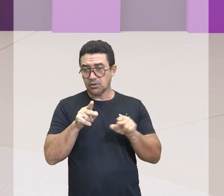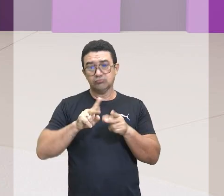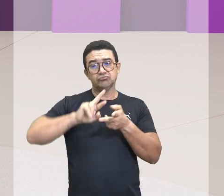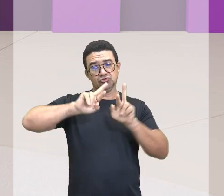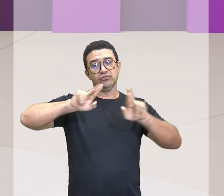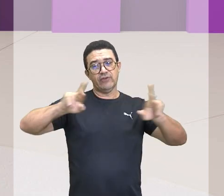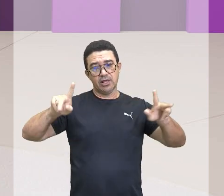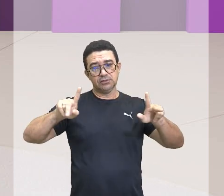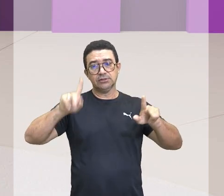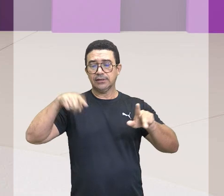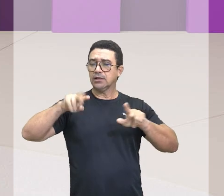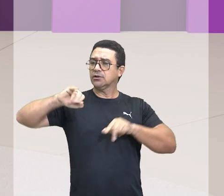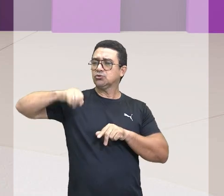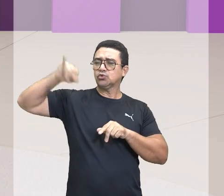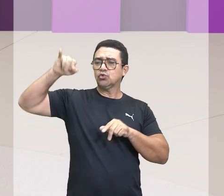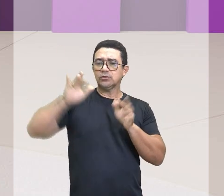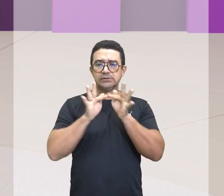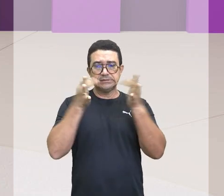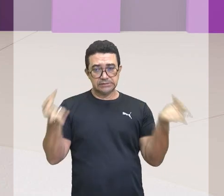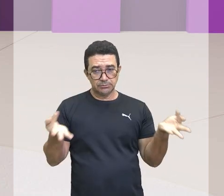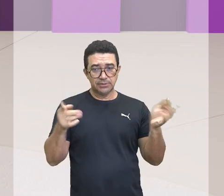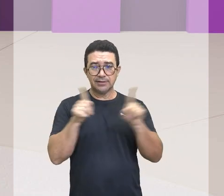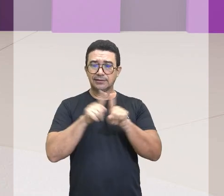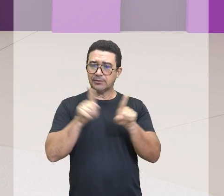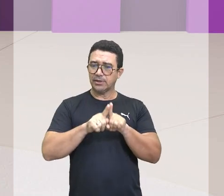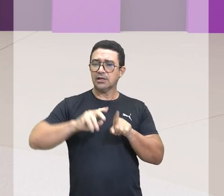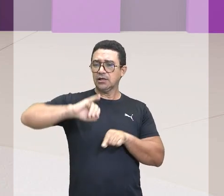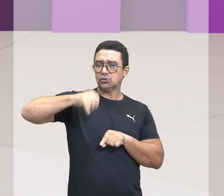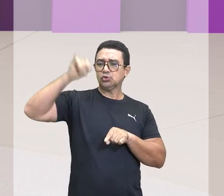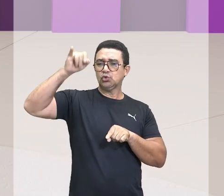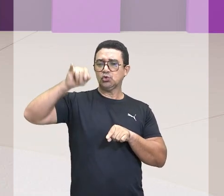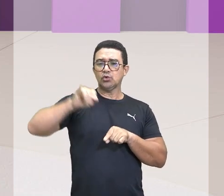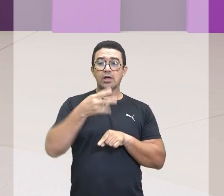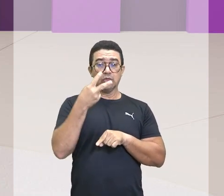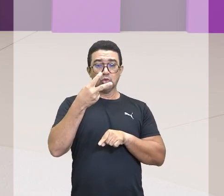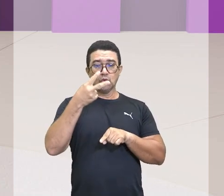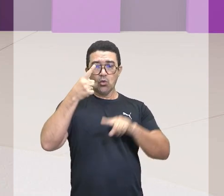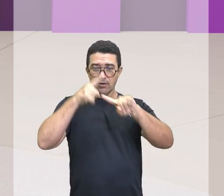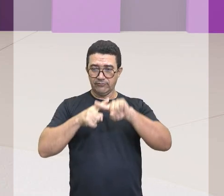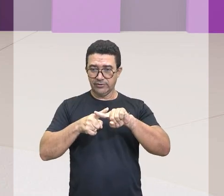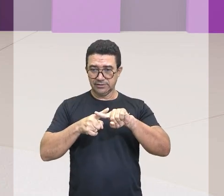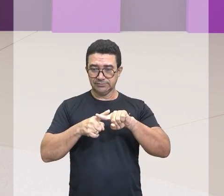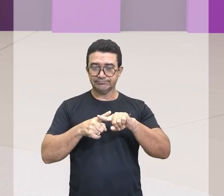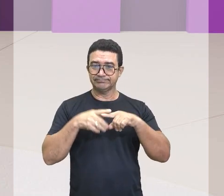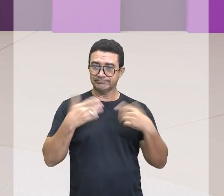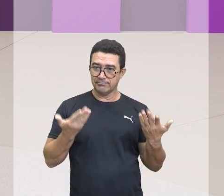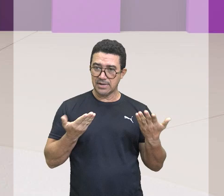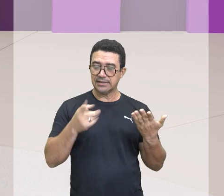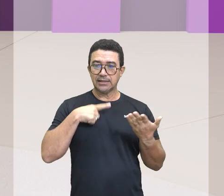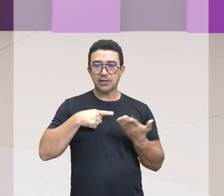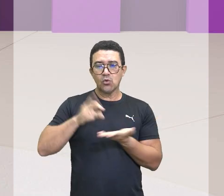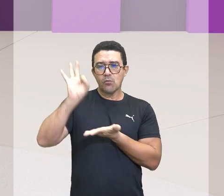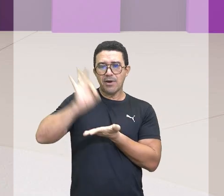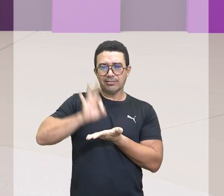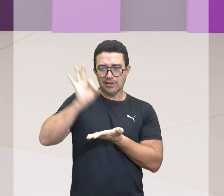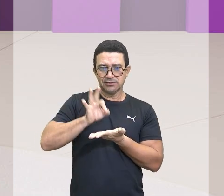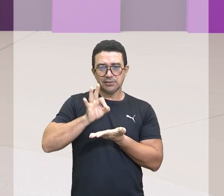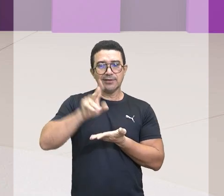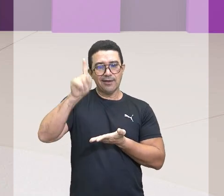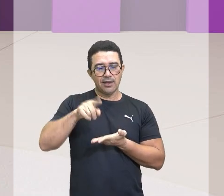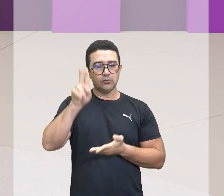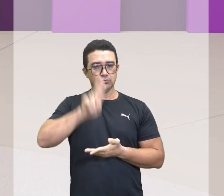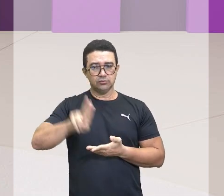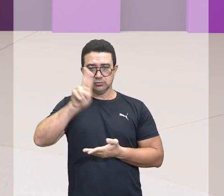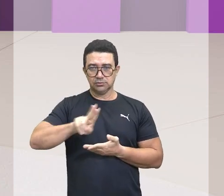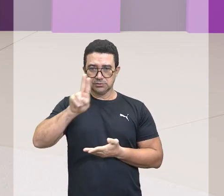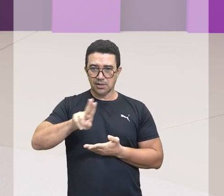Tem os juros simples e tem os juros compostos, tá? Mas todos eles dependem de uma taxa que é aplicada, ou seja,